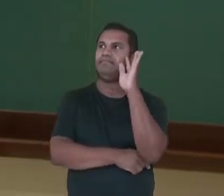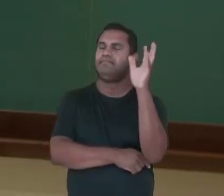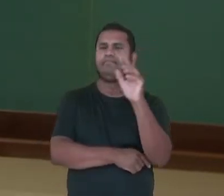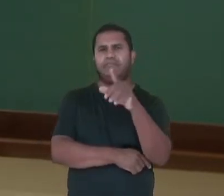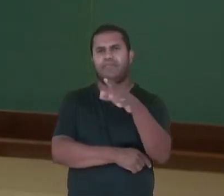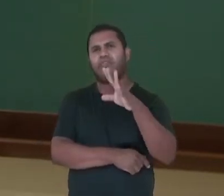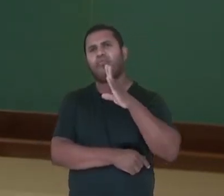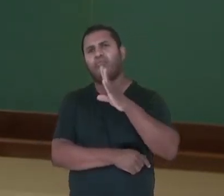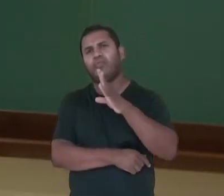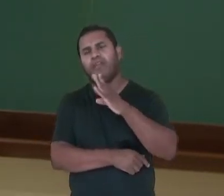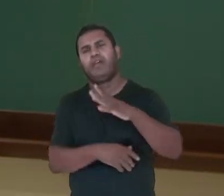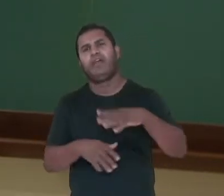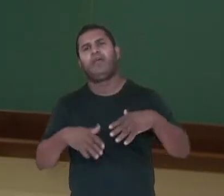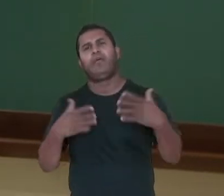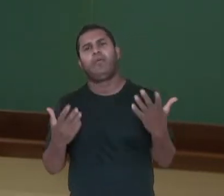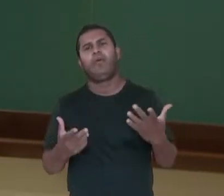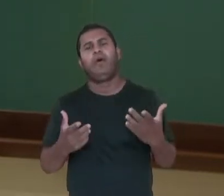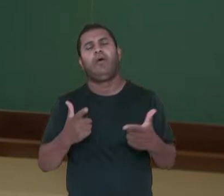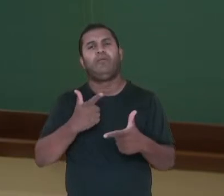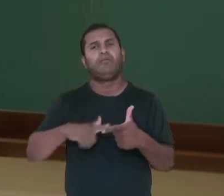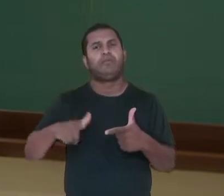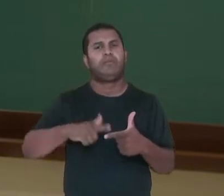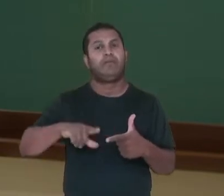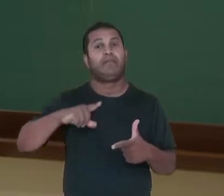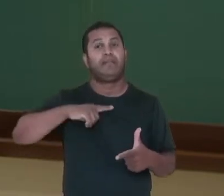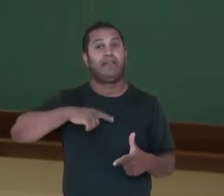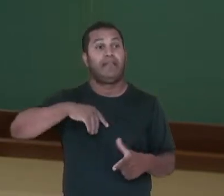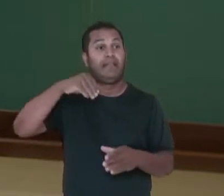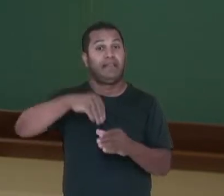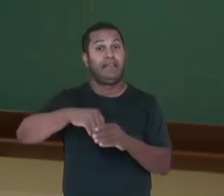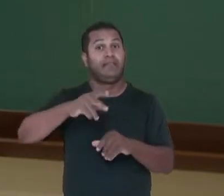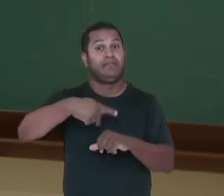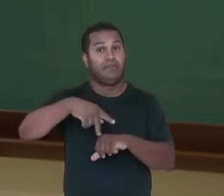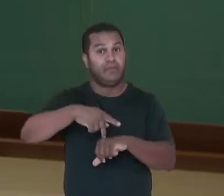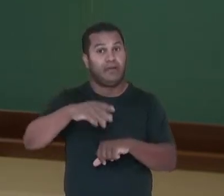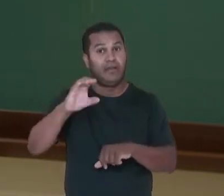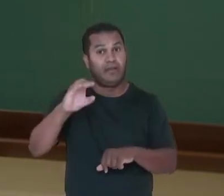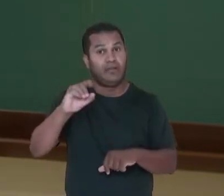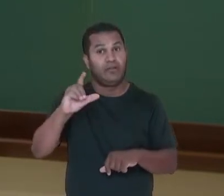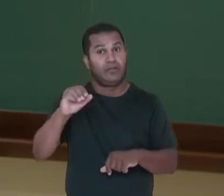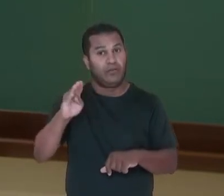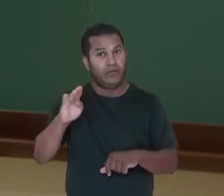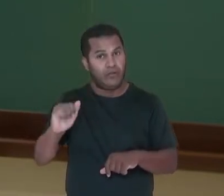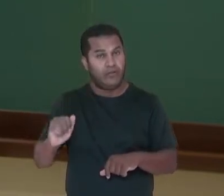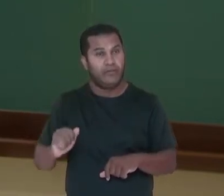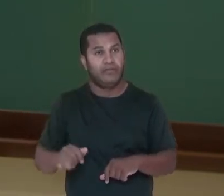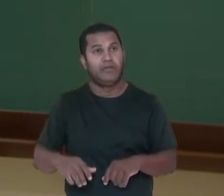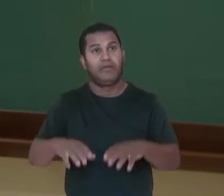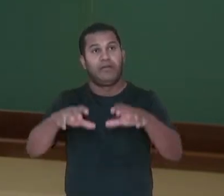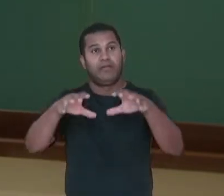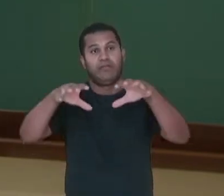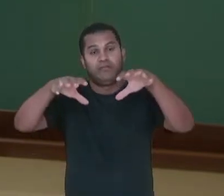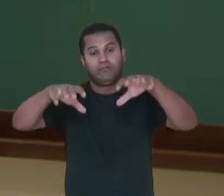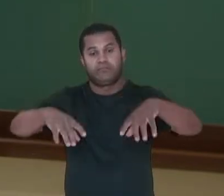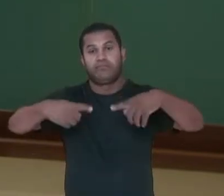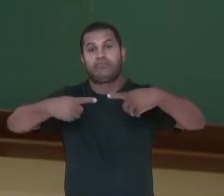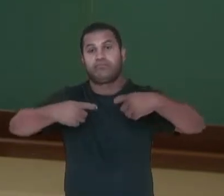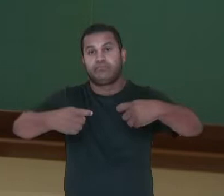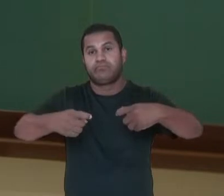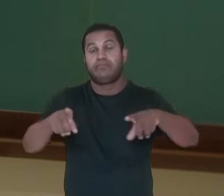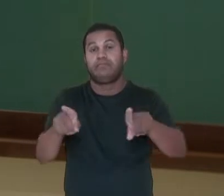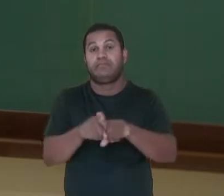quais os conflitos que acontecem então na questão da Colômbia, né? Quais são os principais conflitos que acontecem lá? E o que vocês sabem